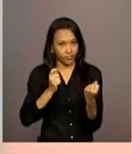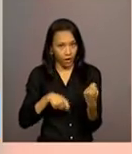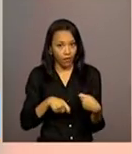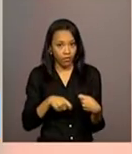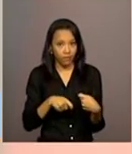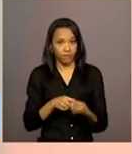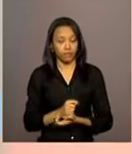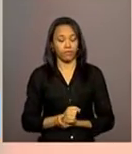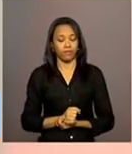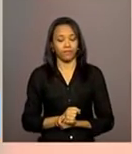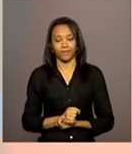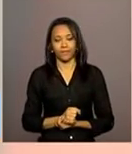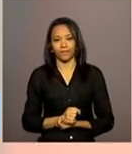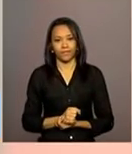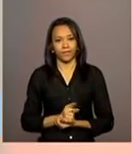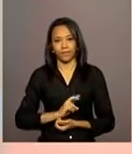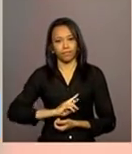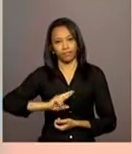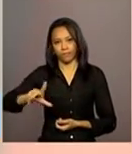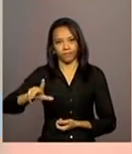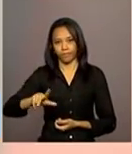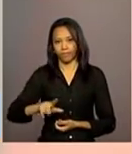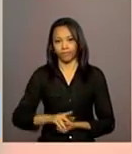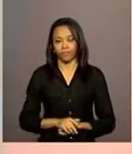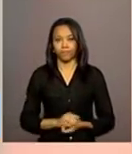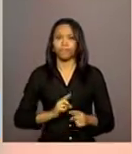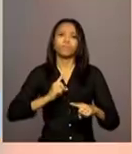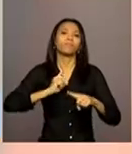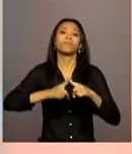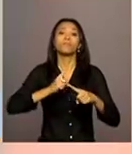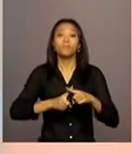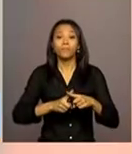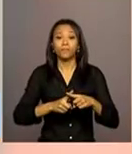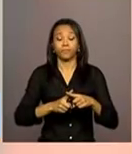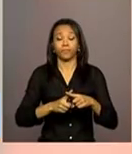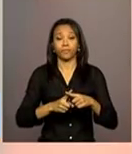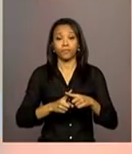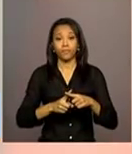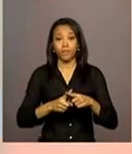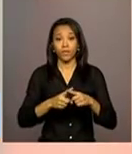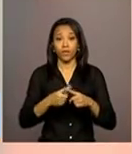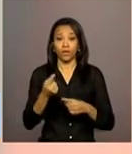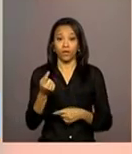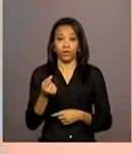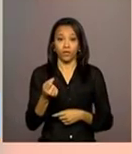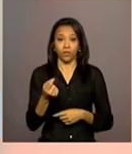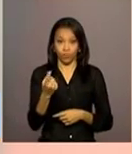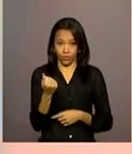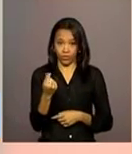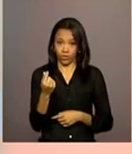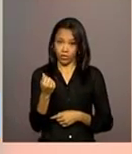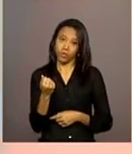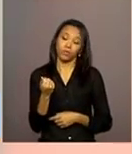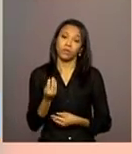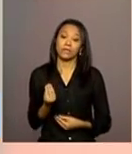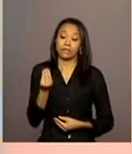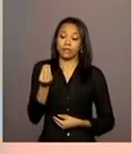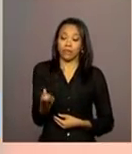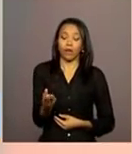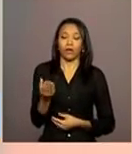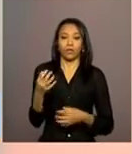eh não né porque na realidade é para o é o deslocamento mas da